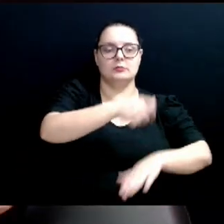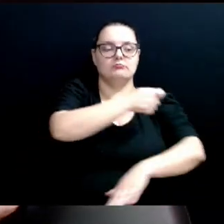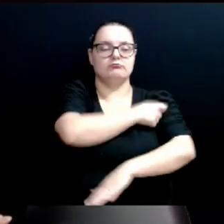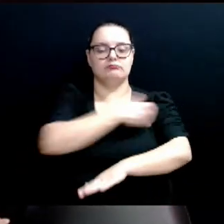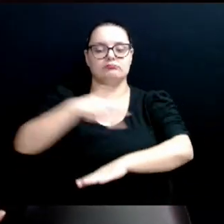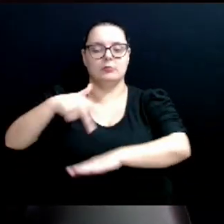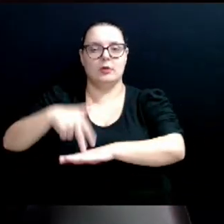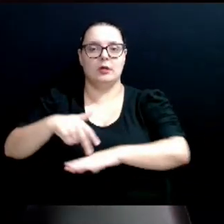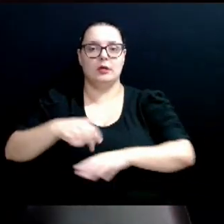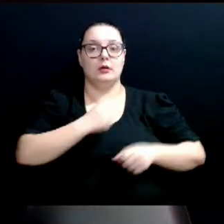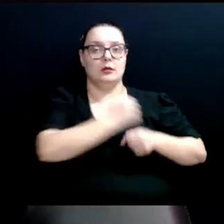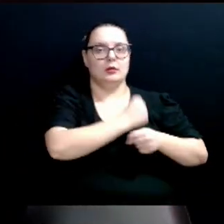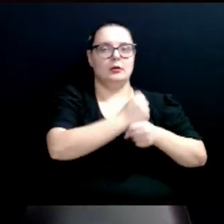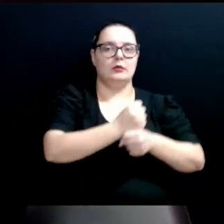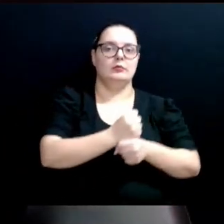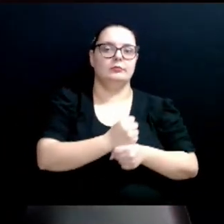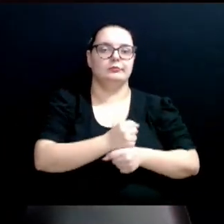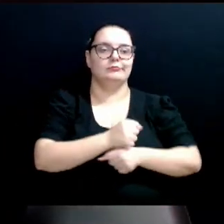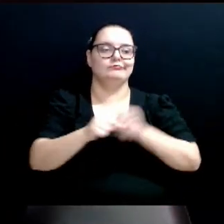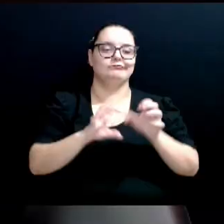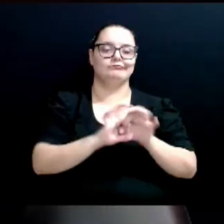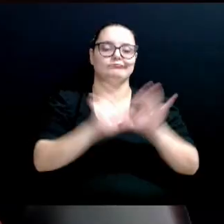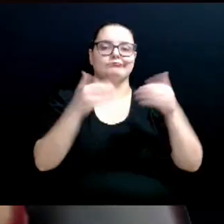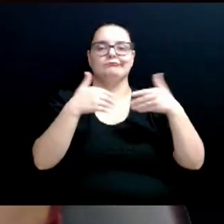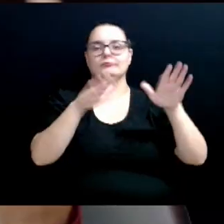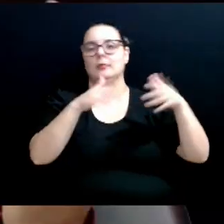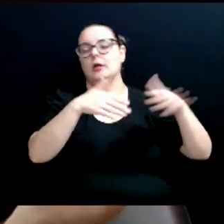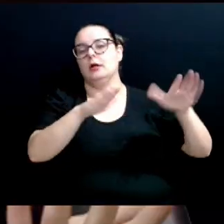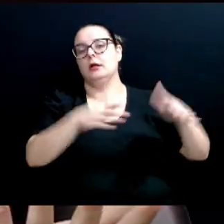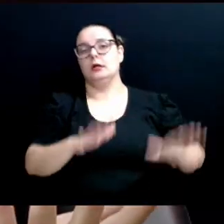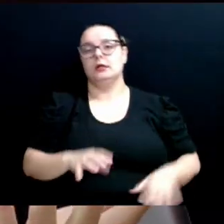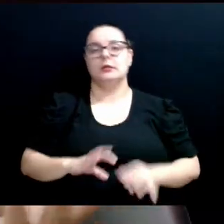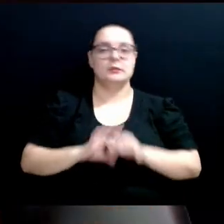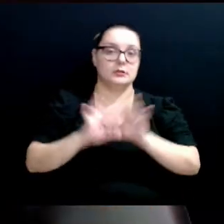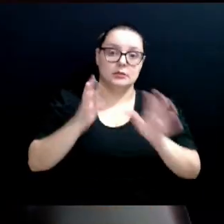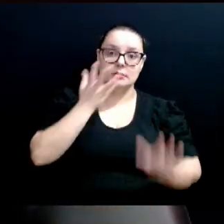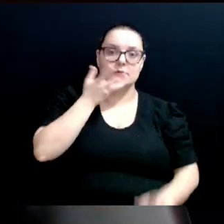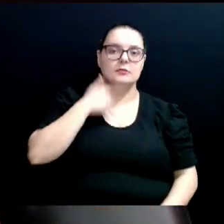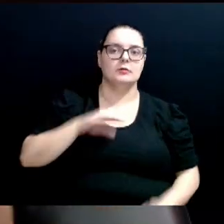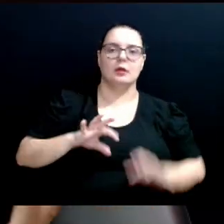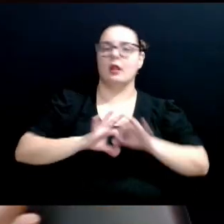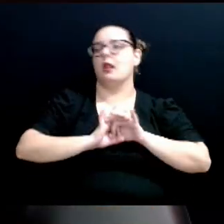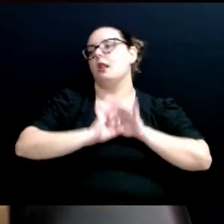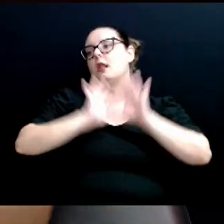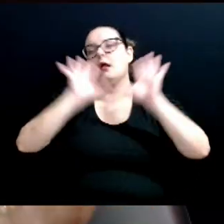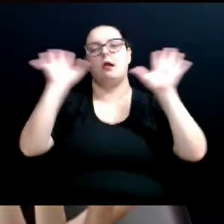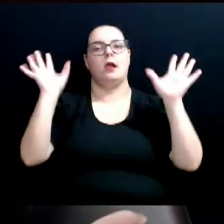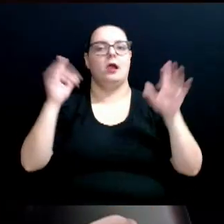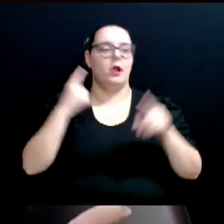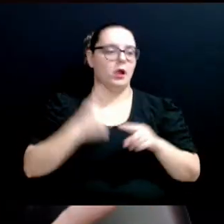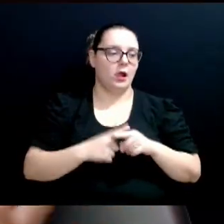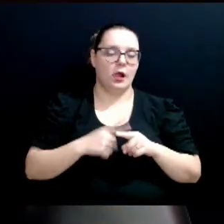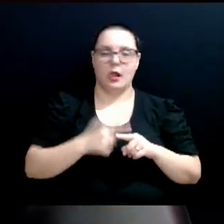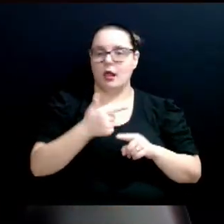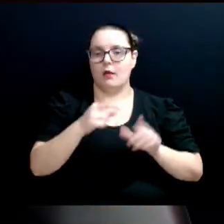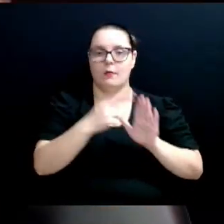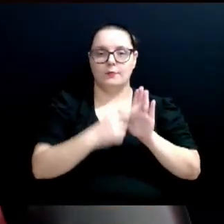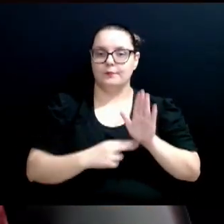muito permissivo em deixar com que as crianças sejam livres, porque não ter regras, não ter